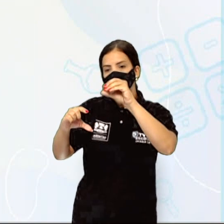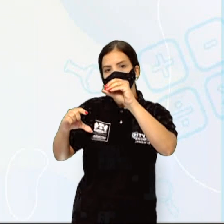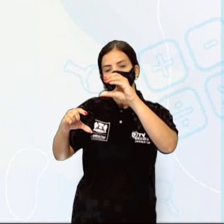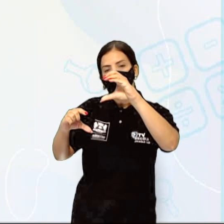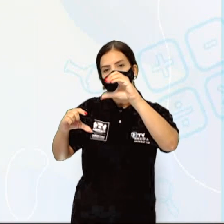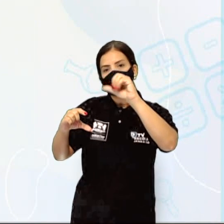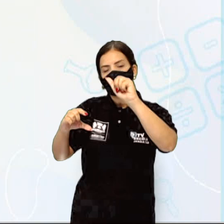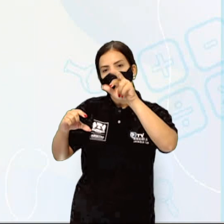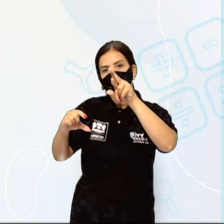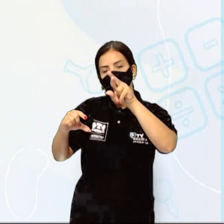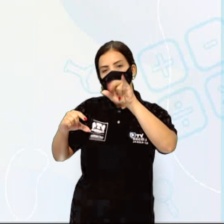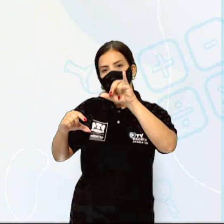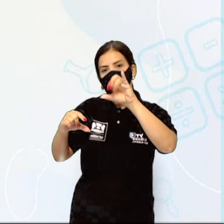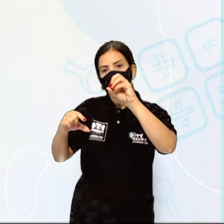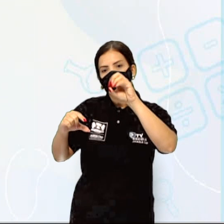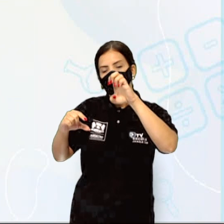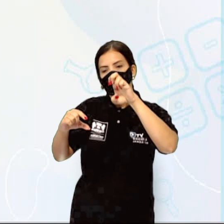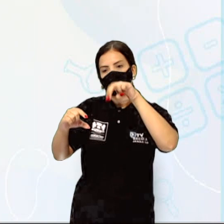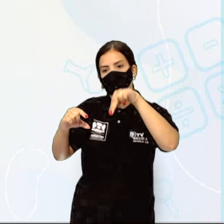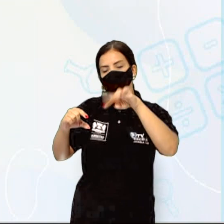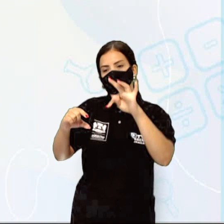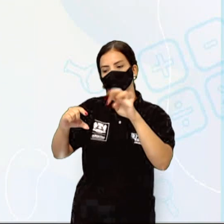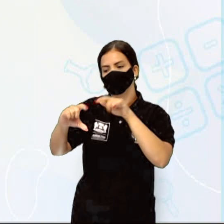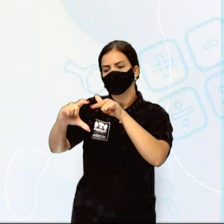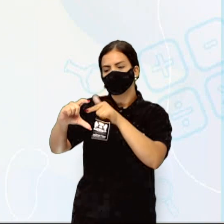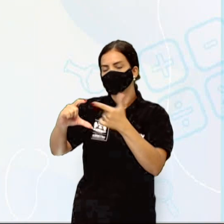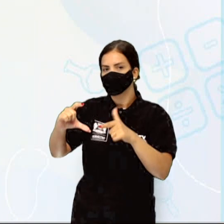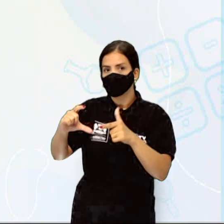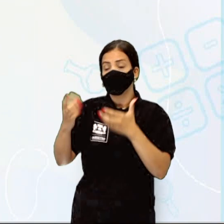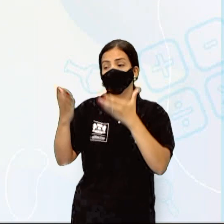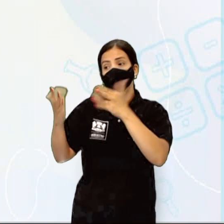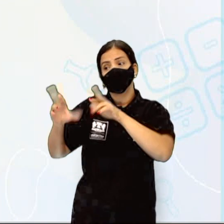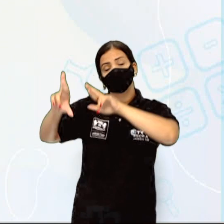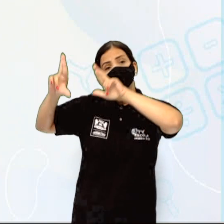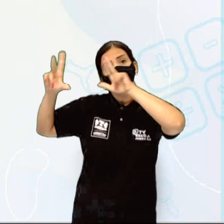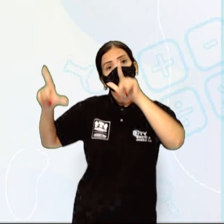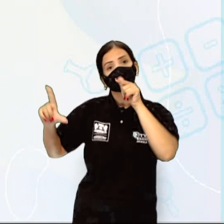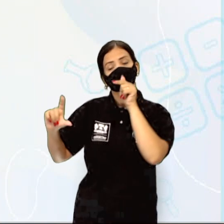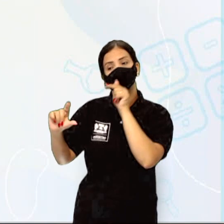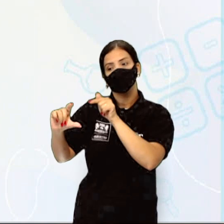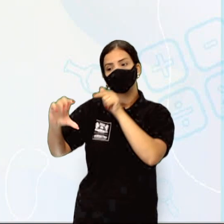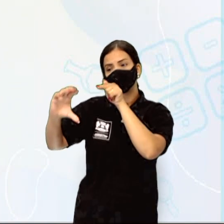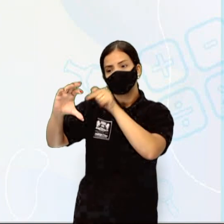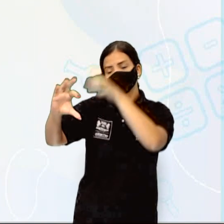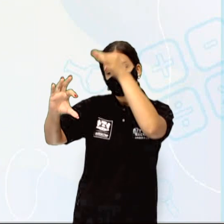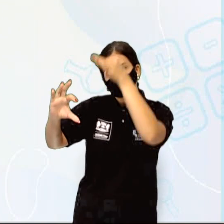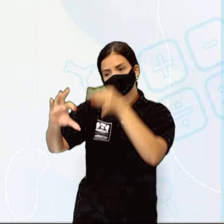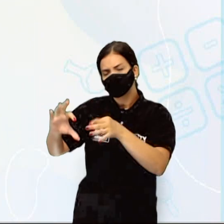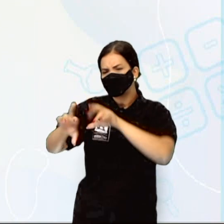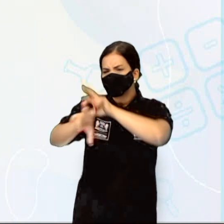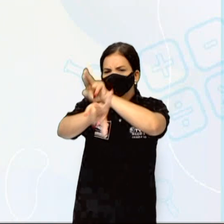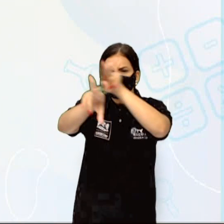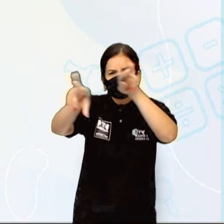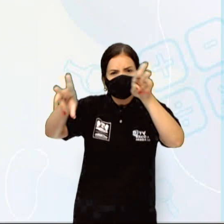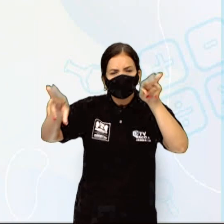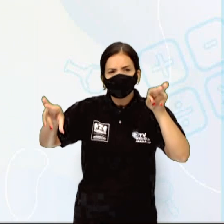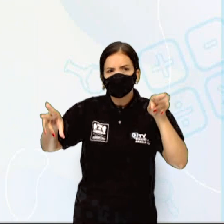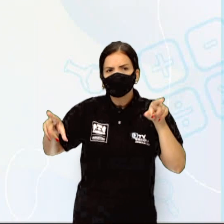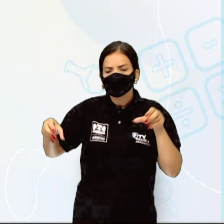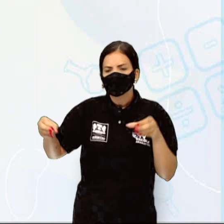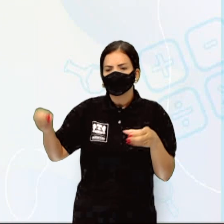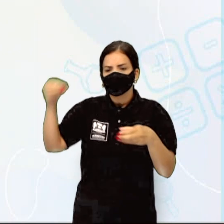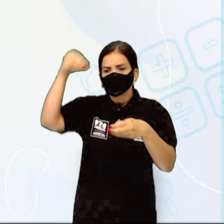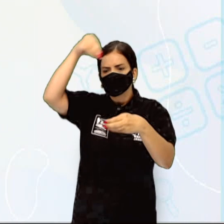gente observar, além do núcleo, a gente tem diversas outras estruturas, organelas membranosas, que têm